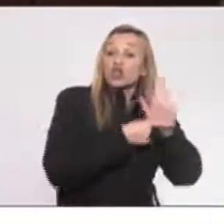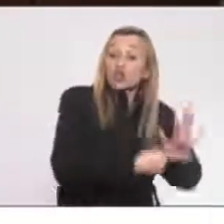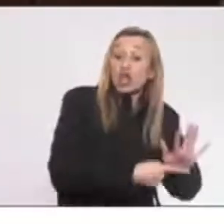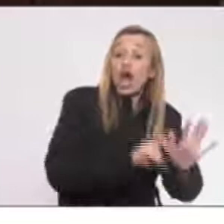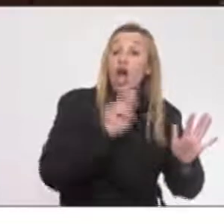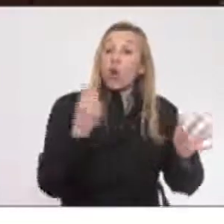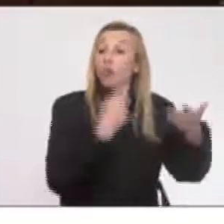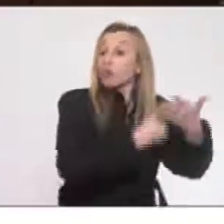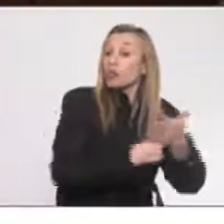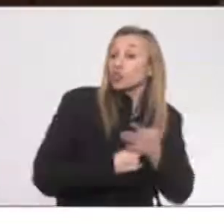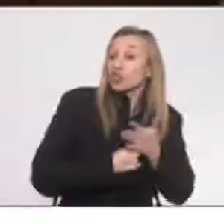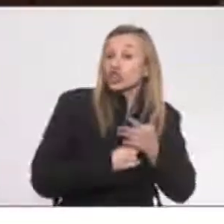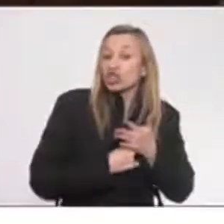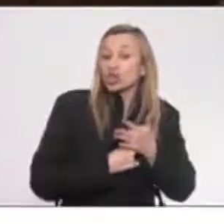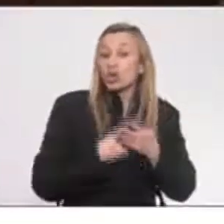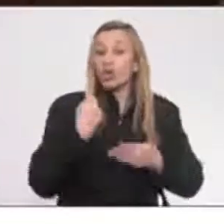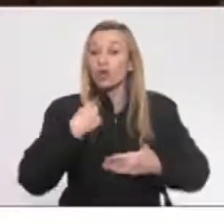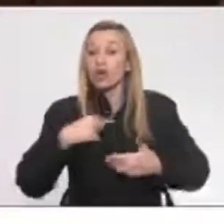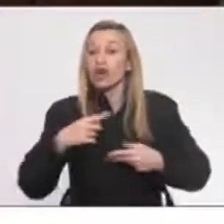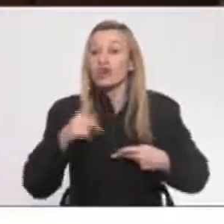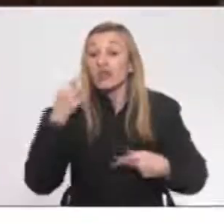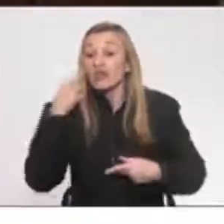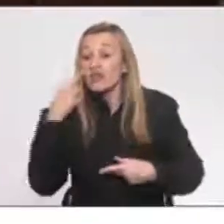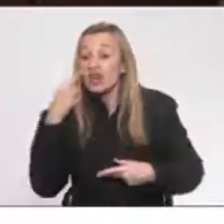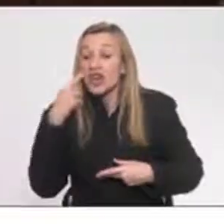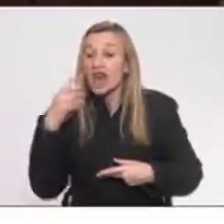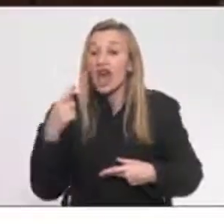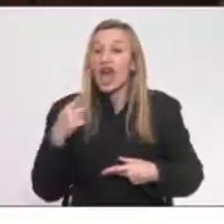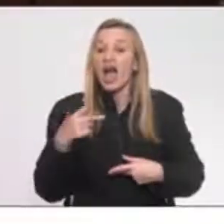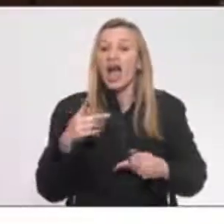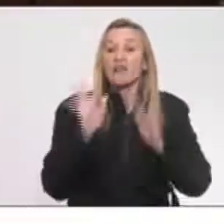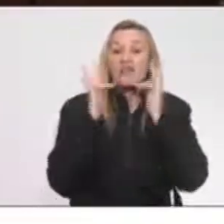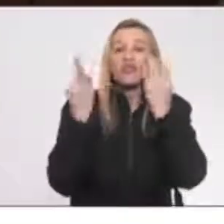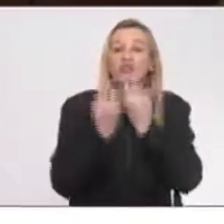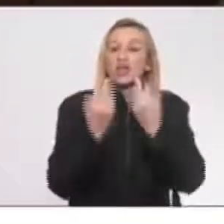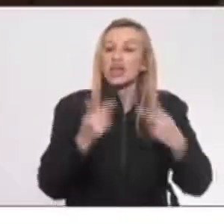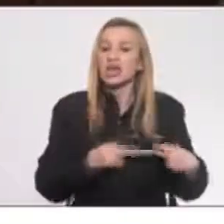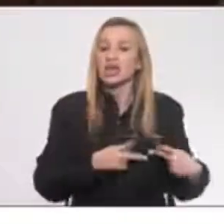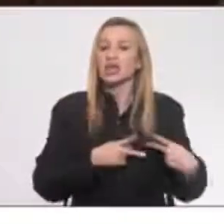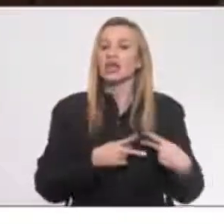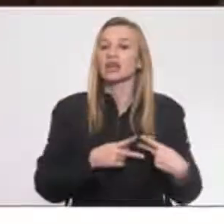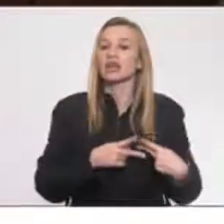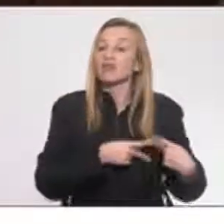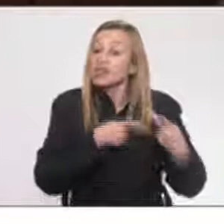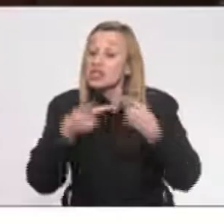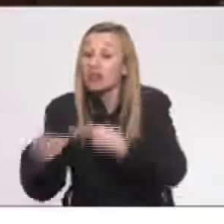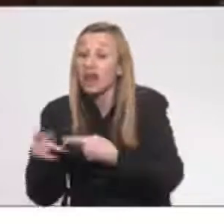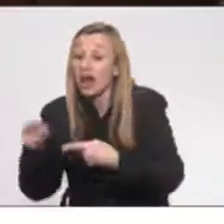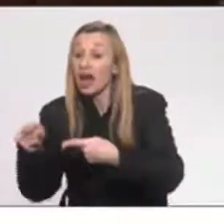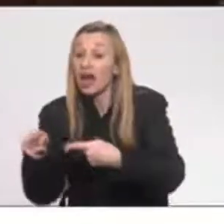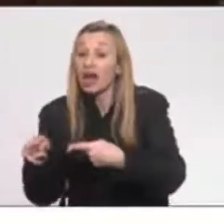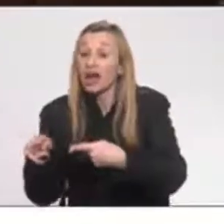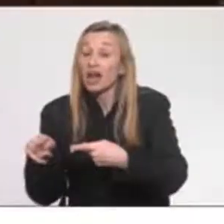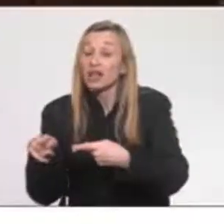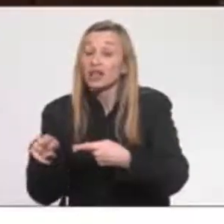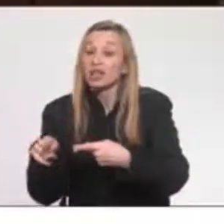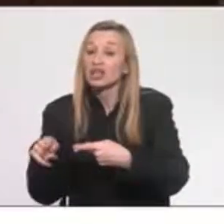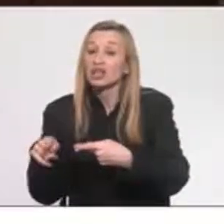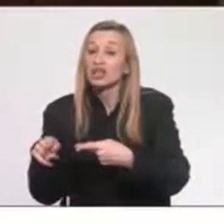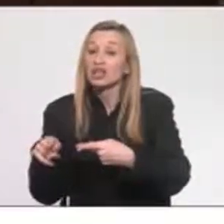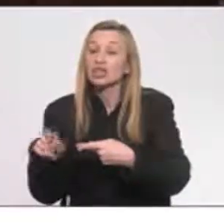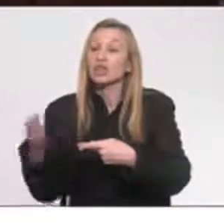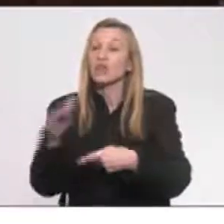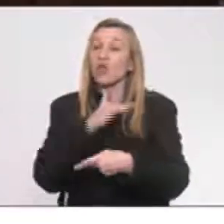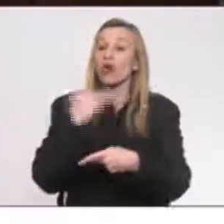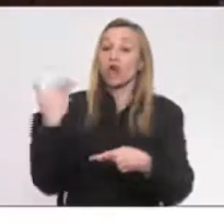das famílias daquelas vítimas que foram ceifadas nesse caso do ataque brutal que o cidadão